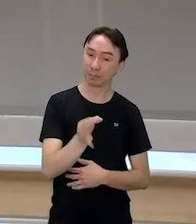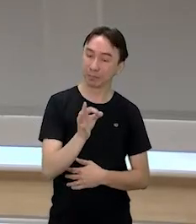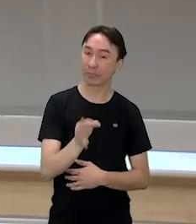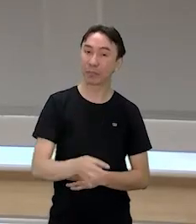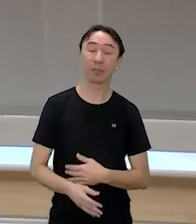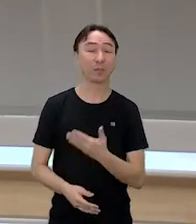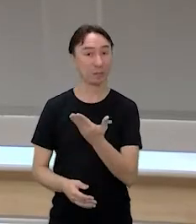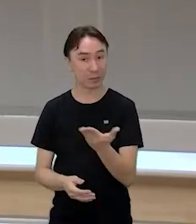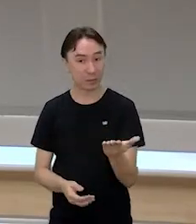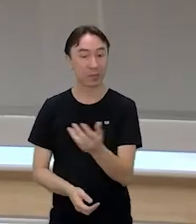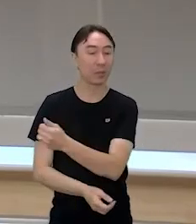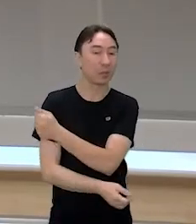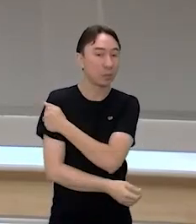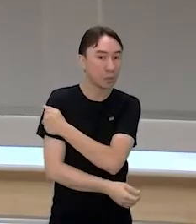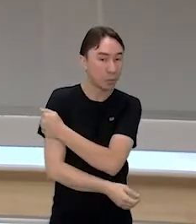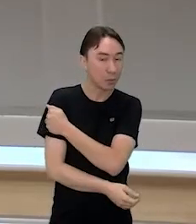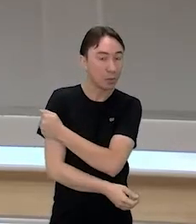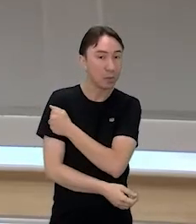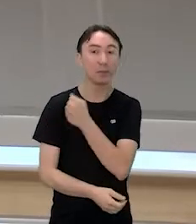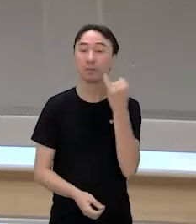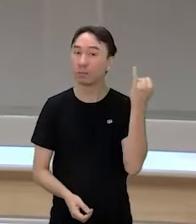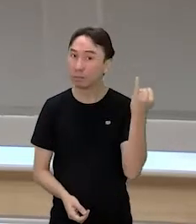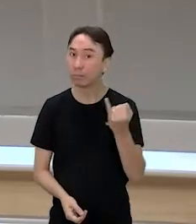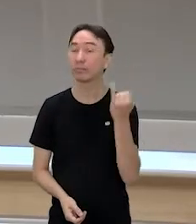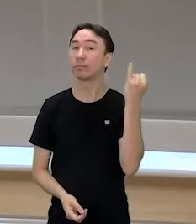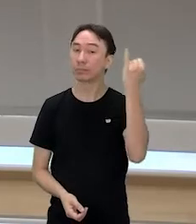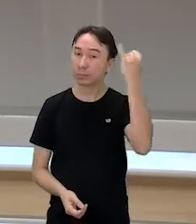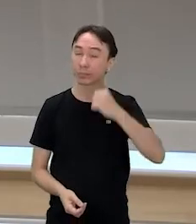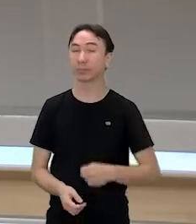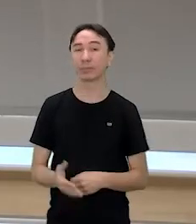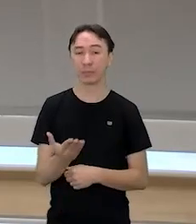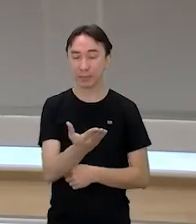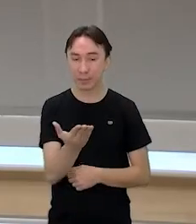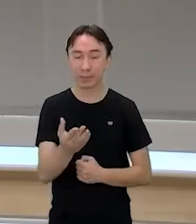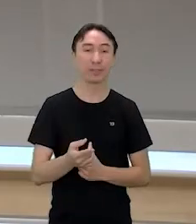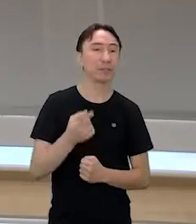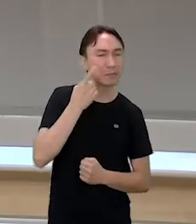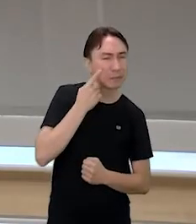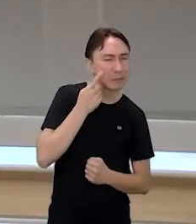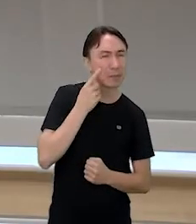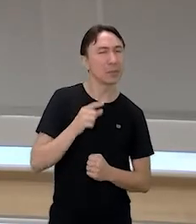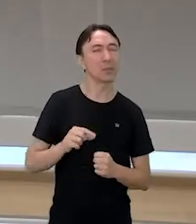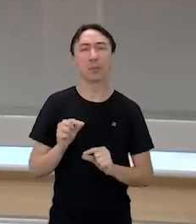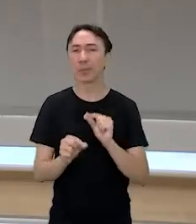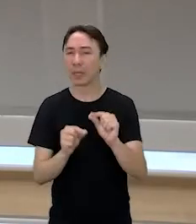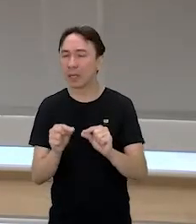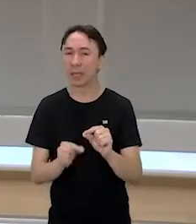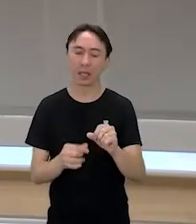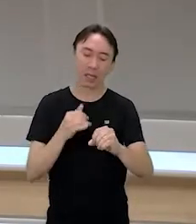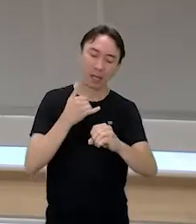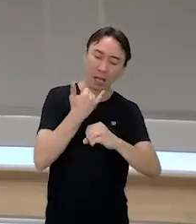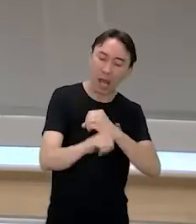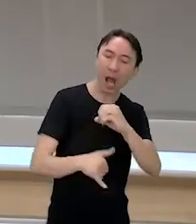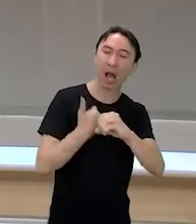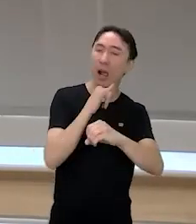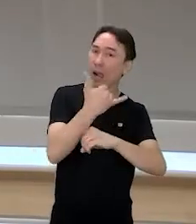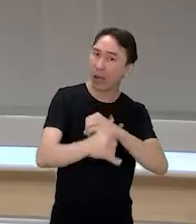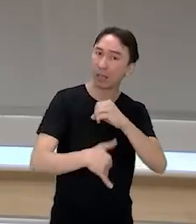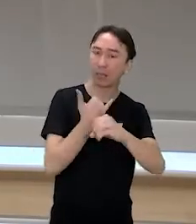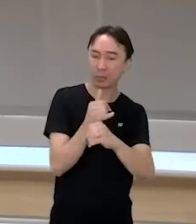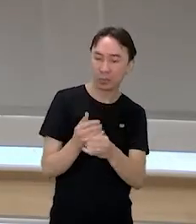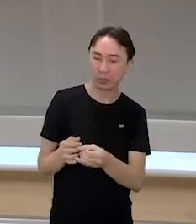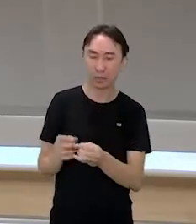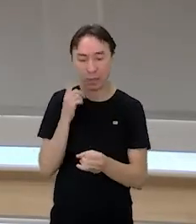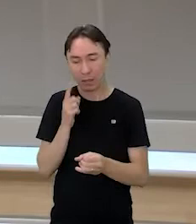estudantes, sempre é importante você estar diferenciando do que vem a ser átomo, do que vem a ser elemento químico. Alguns